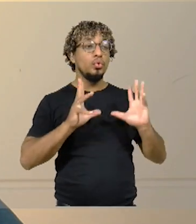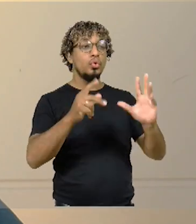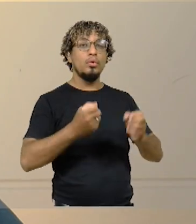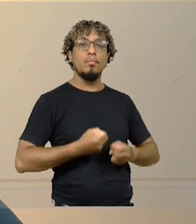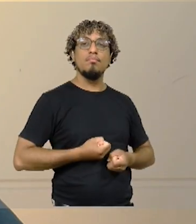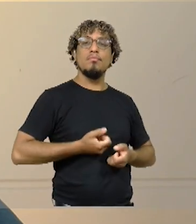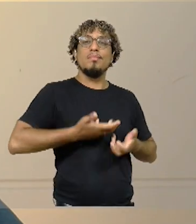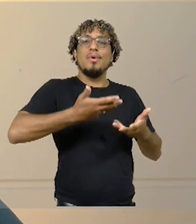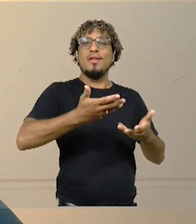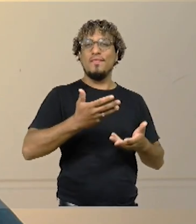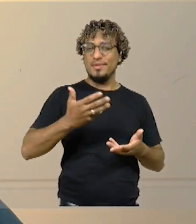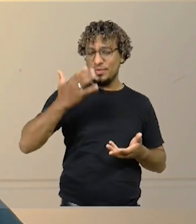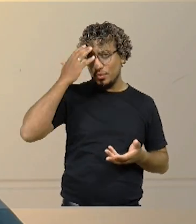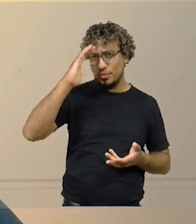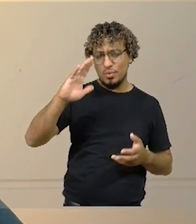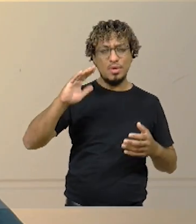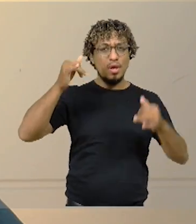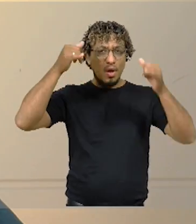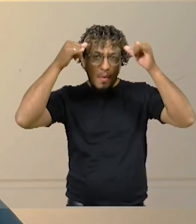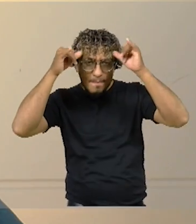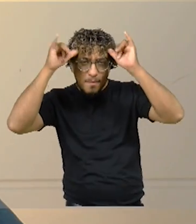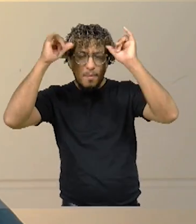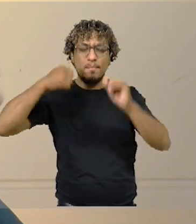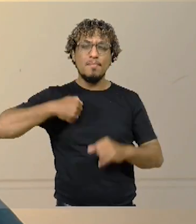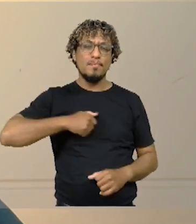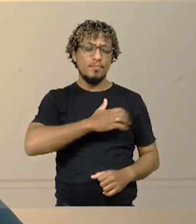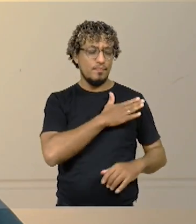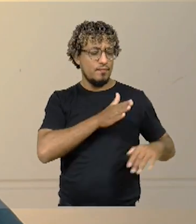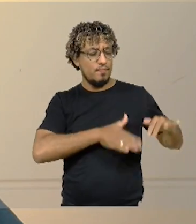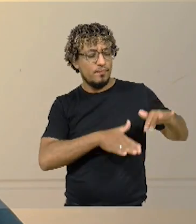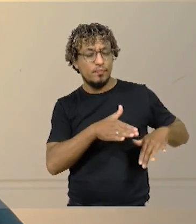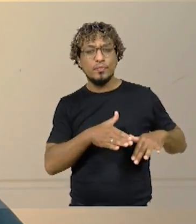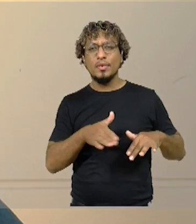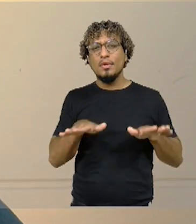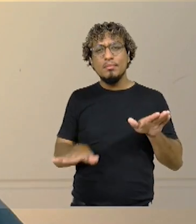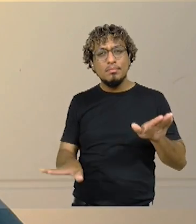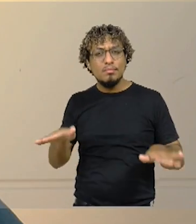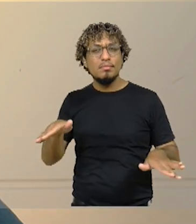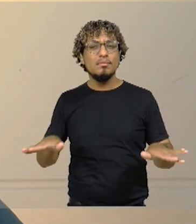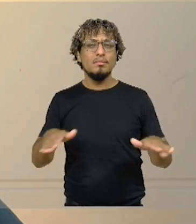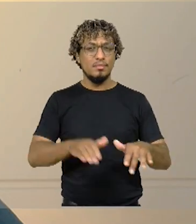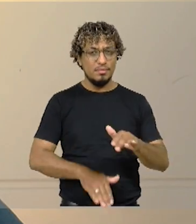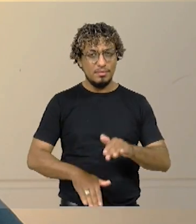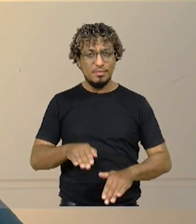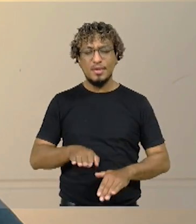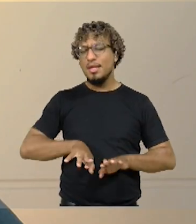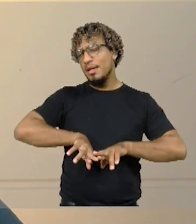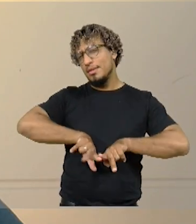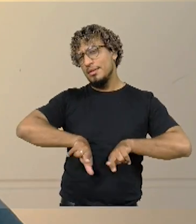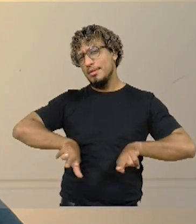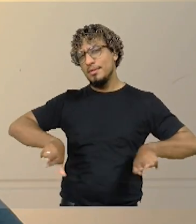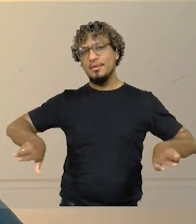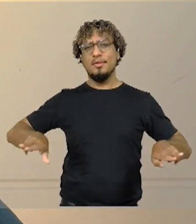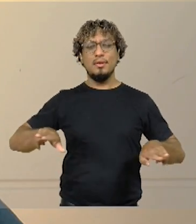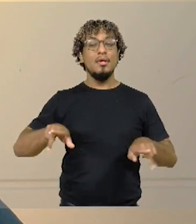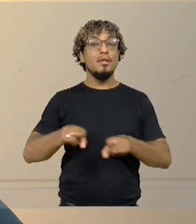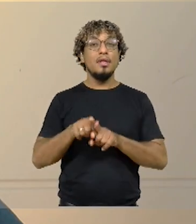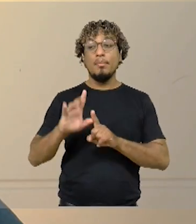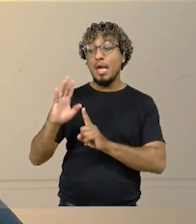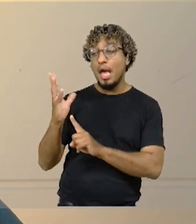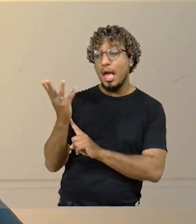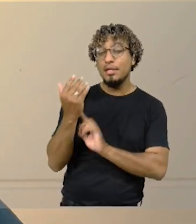que garantir que a cultura popular maranhense seja valorizada, que o centro histórico realmente seja um centro histórico, não